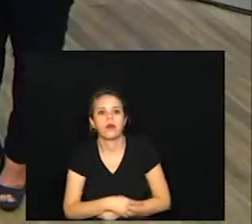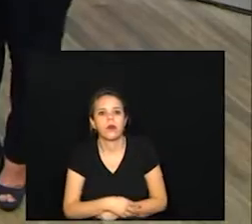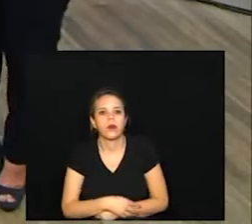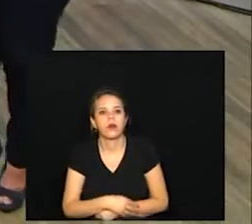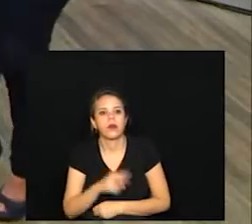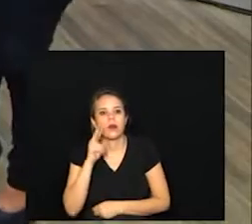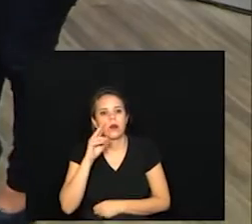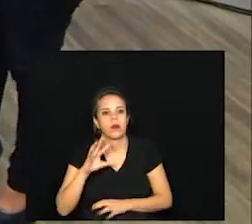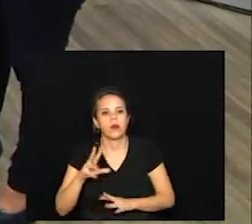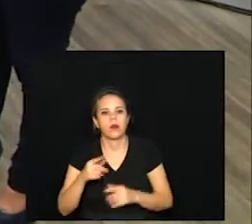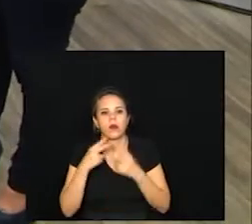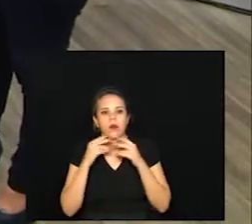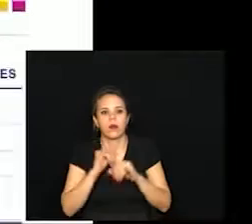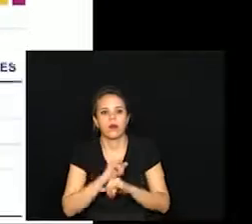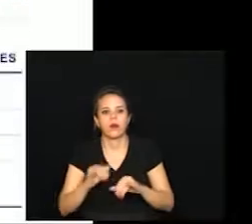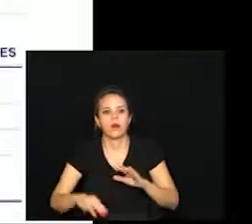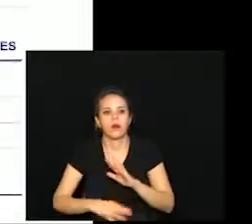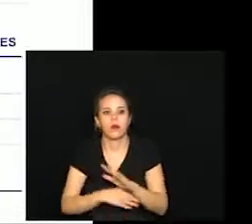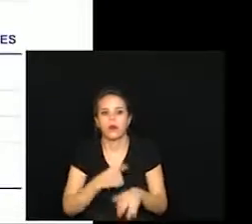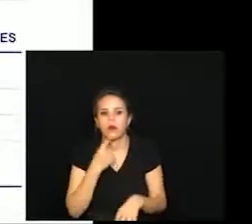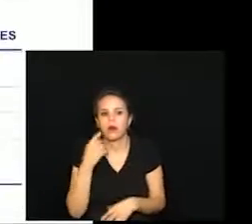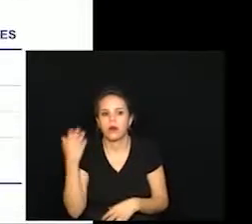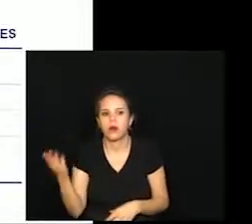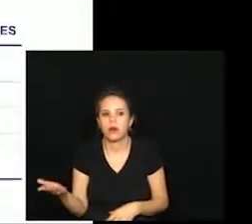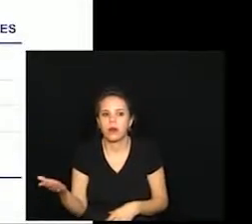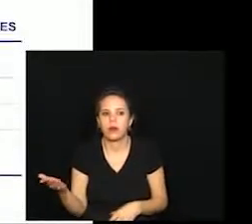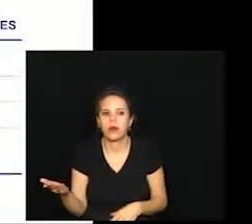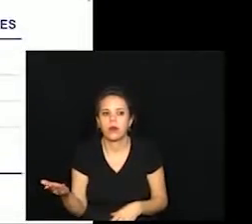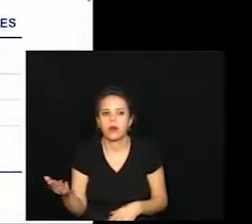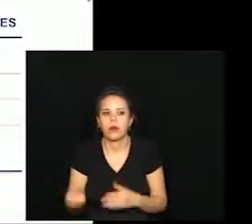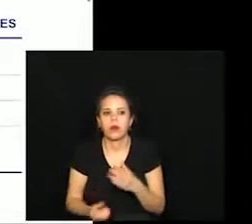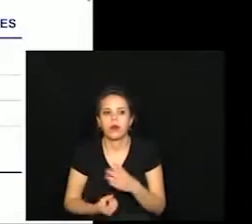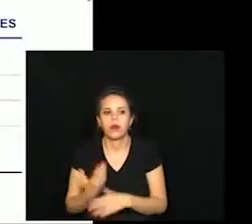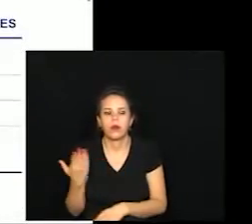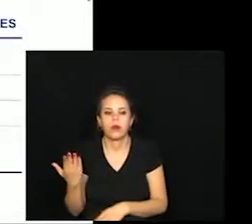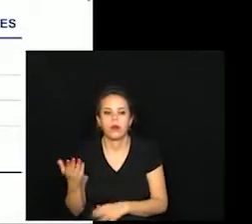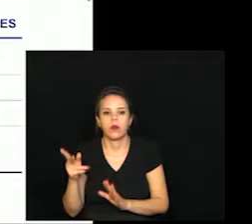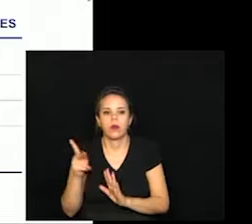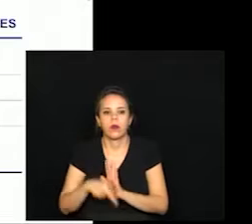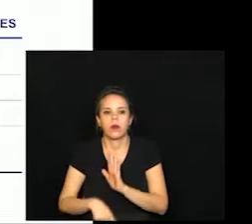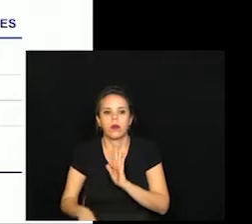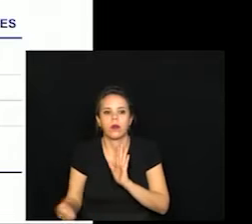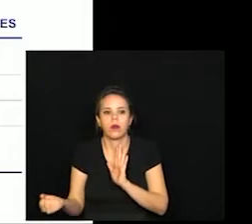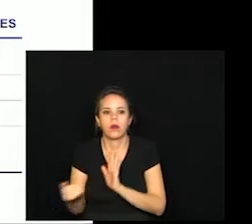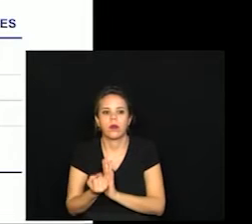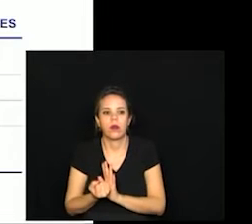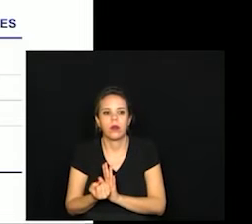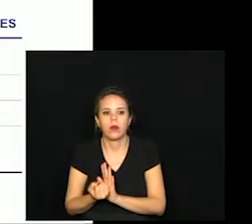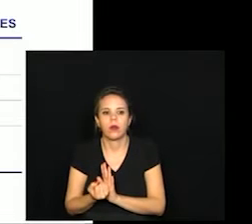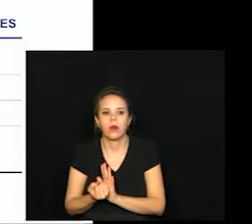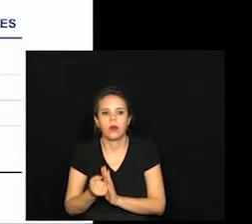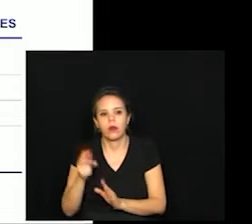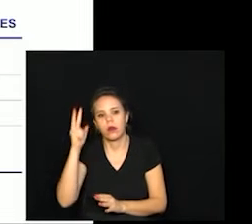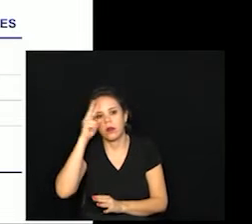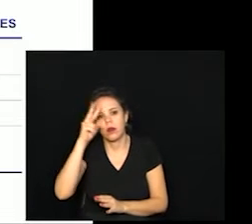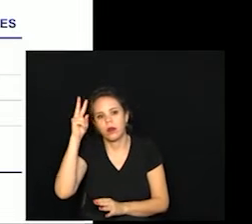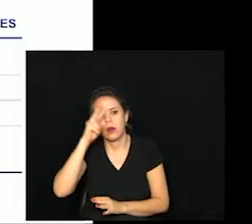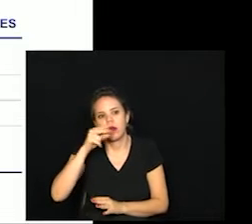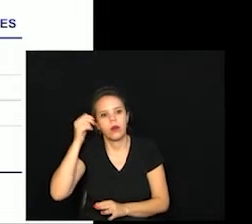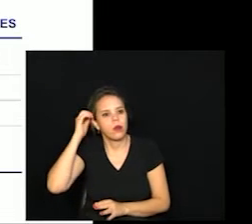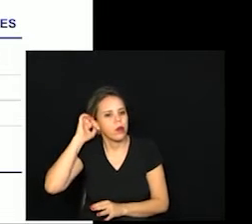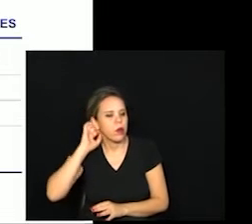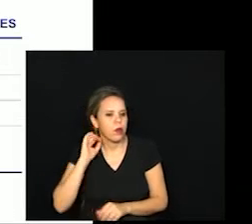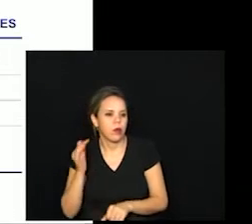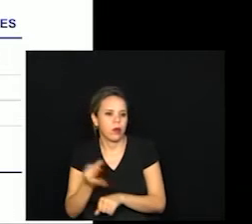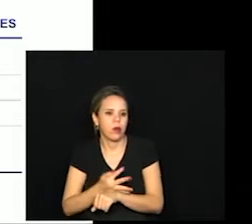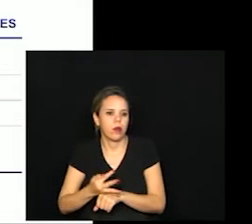Você vê todas as notícias da Câmara Municipal, as últimas notícias, olha, são projetos protocolados. Lembrando que nós estamos em